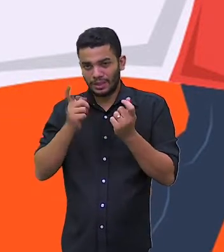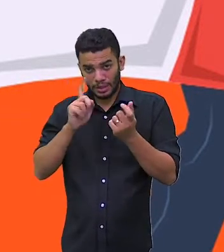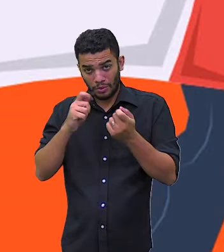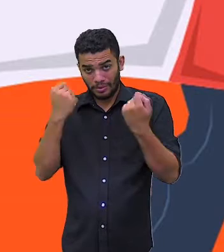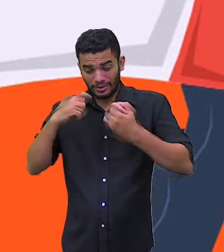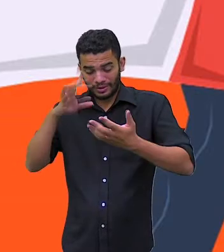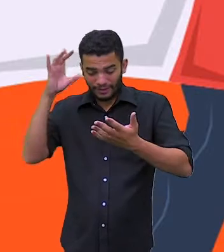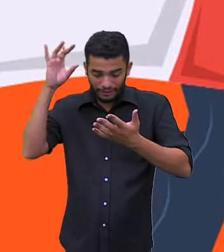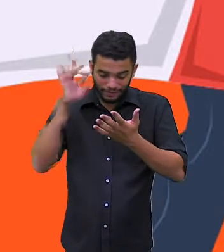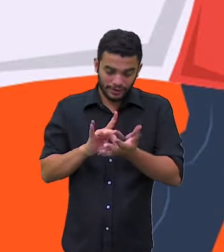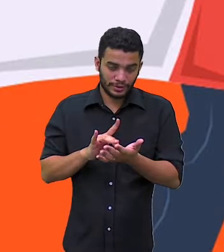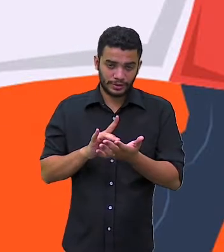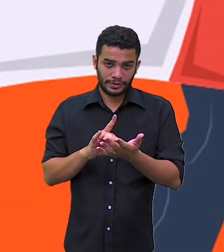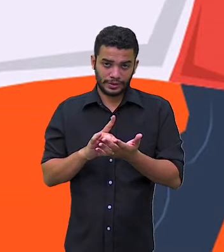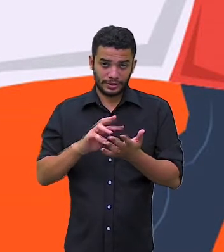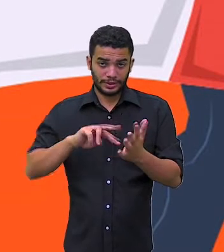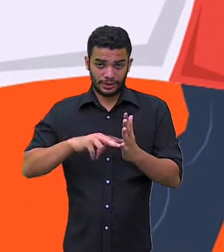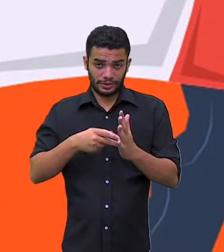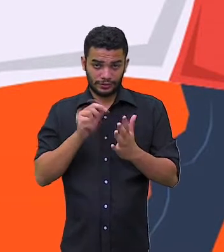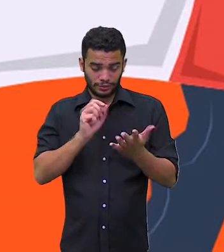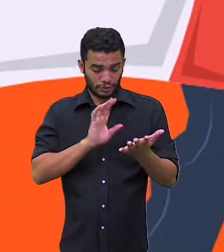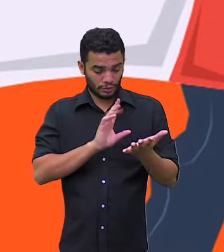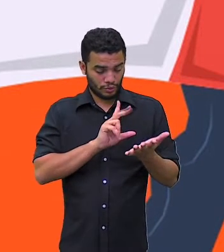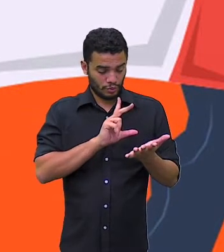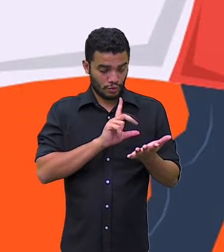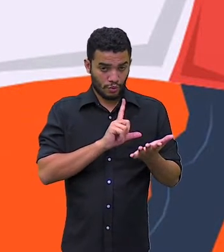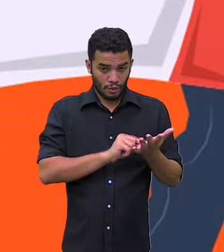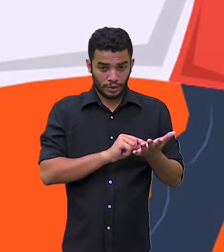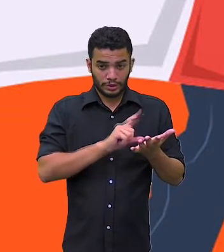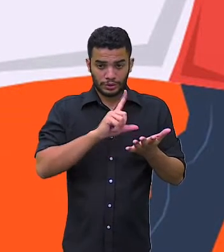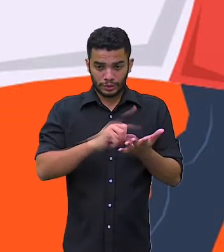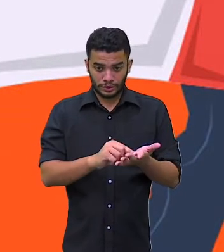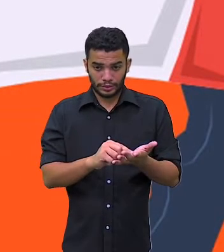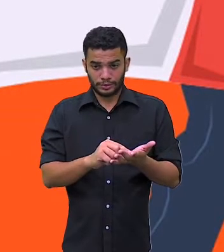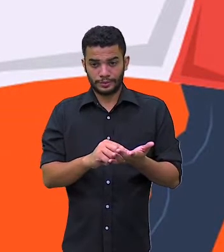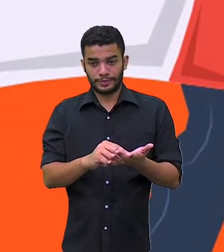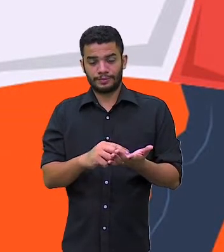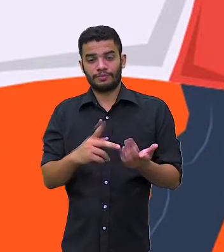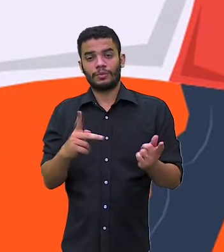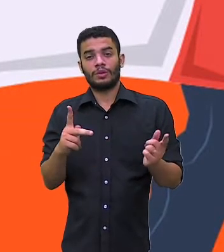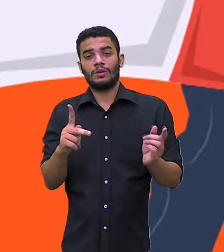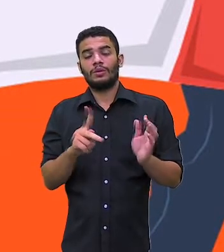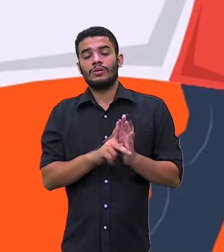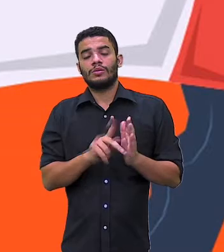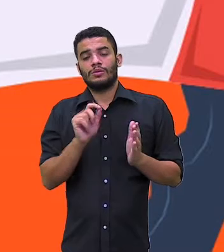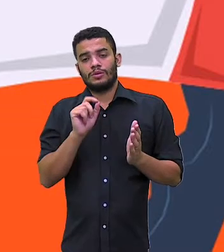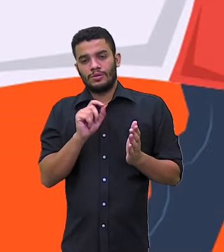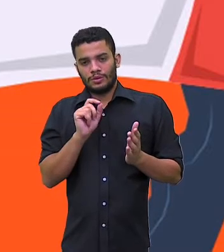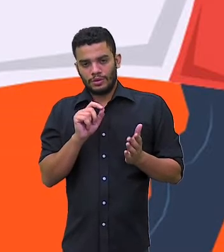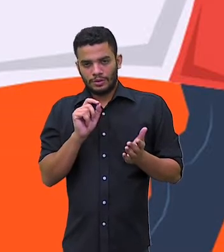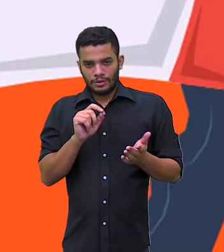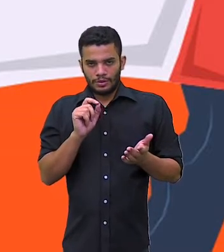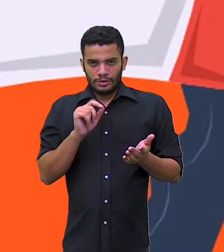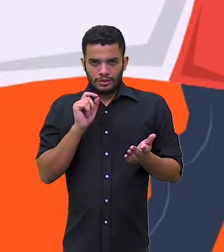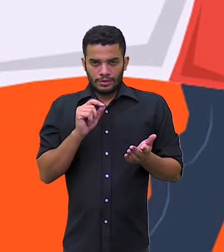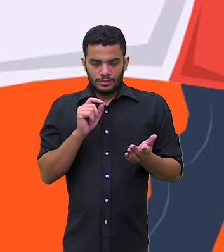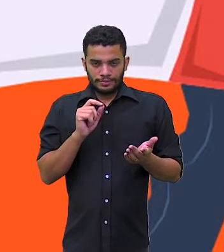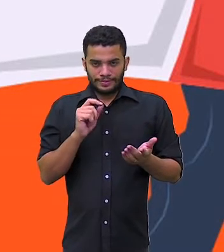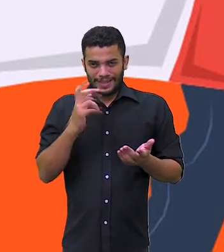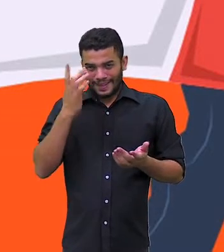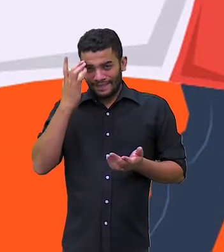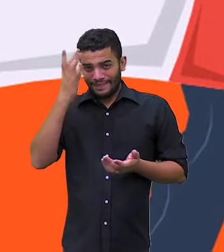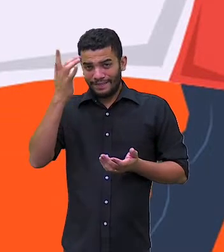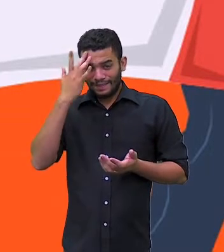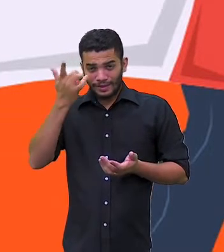é fundamentado em impressões pessoais, né, do autor do texto e, por isso, são fáceis aí